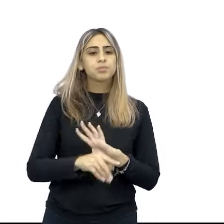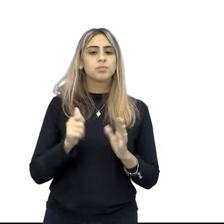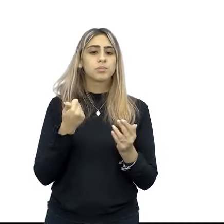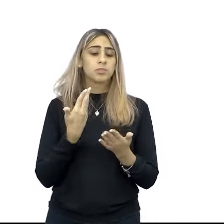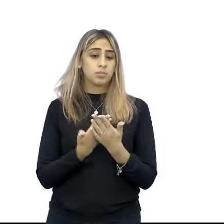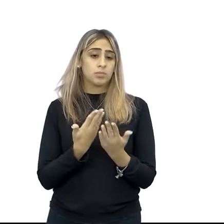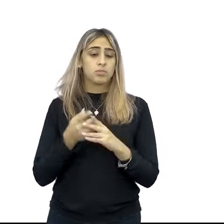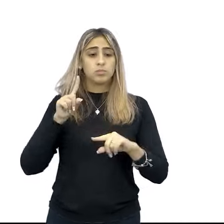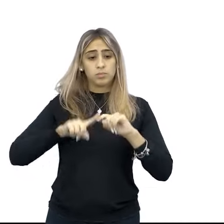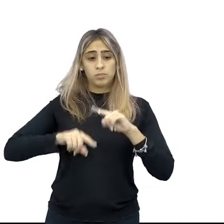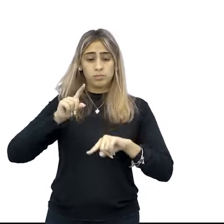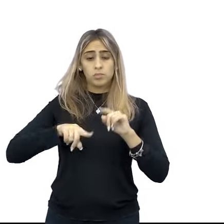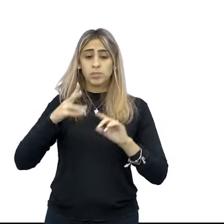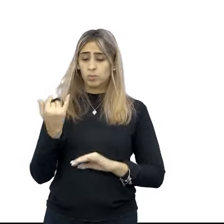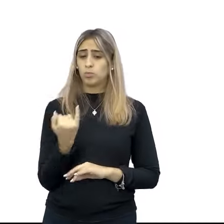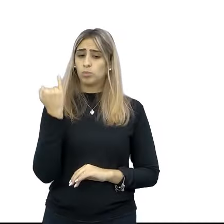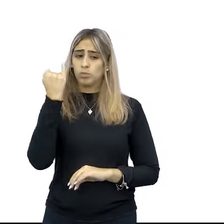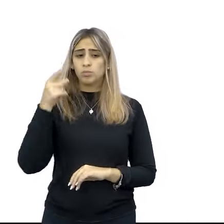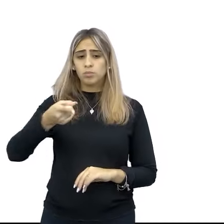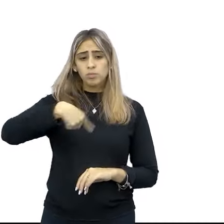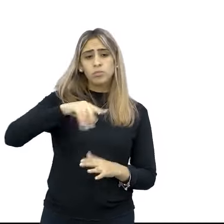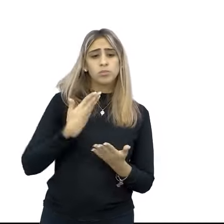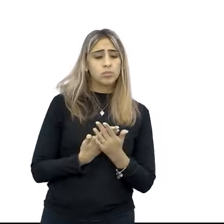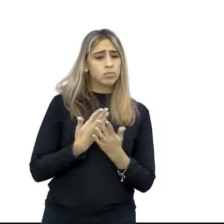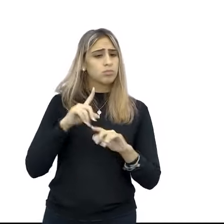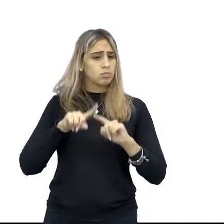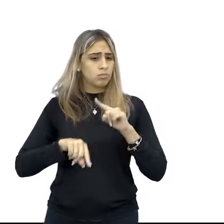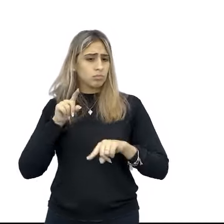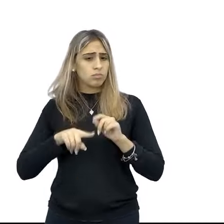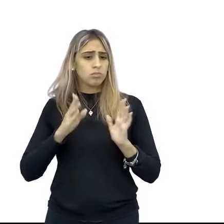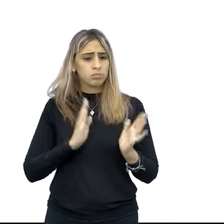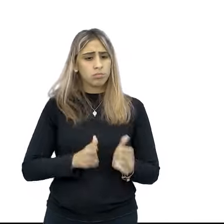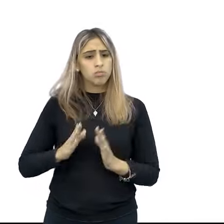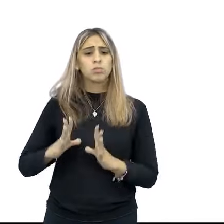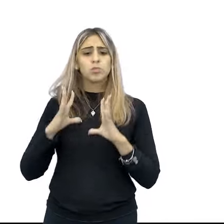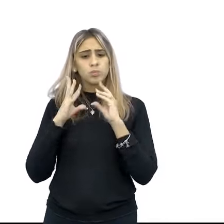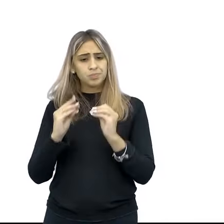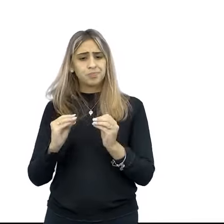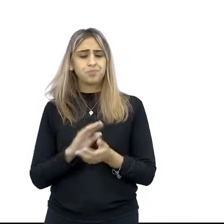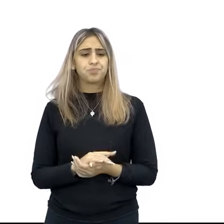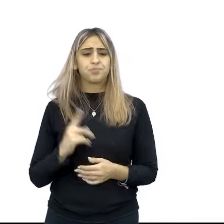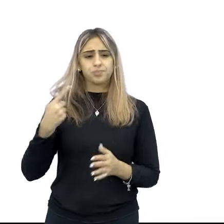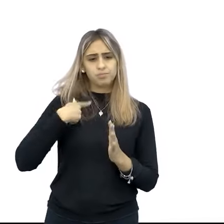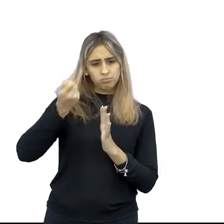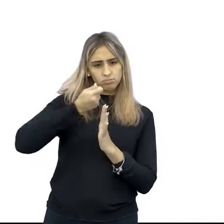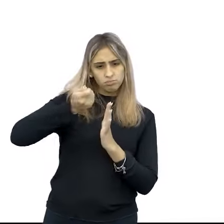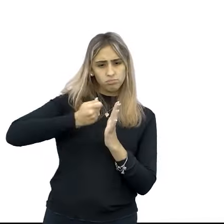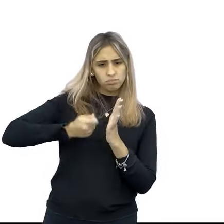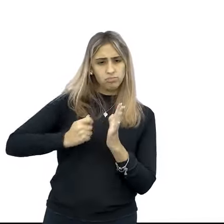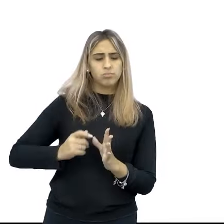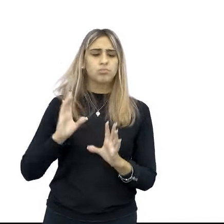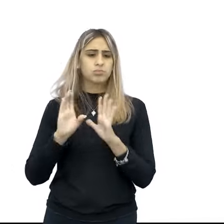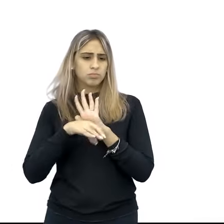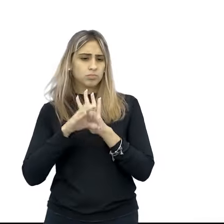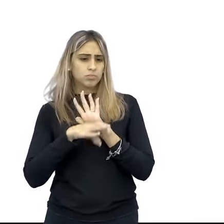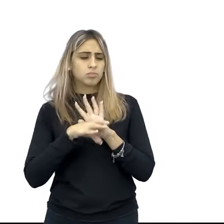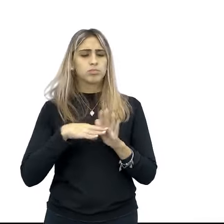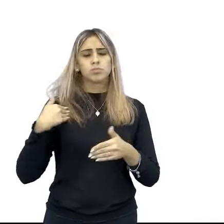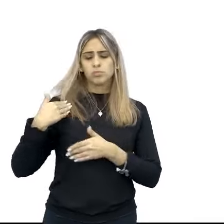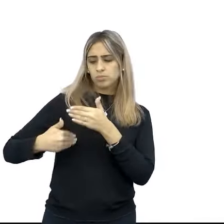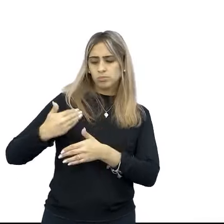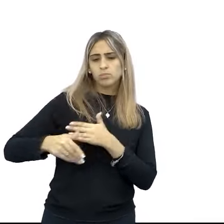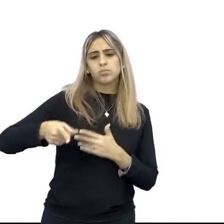do material. Então, é muito importante que vocês estudem a sequência como um todo, anotem os conceitos, os